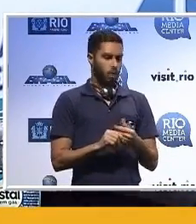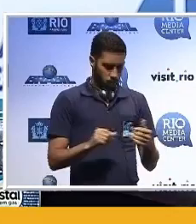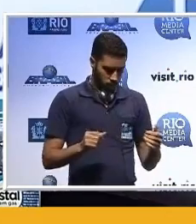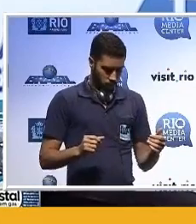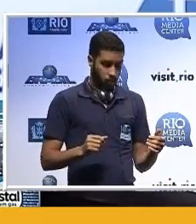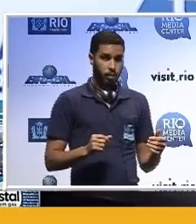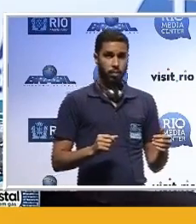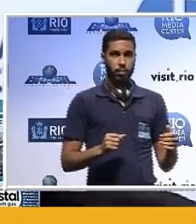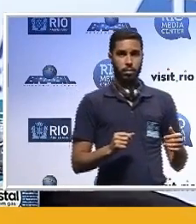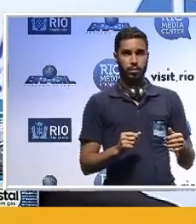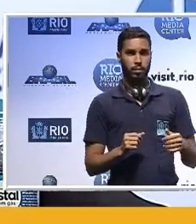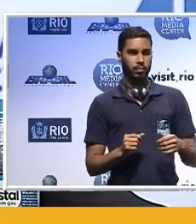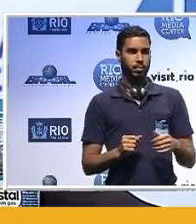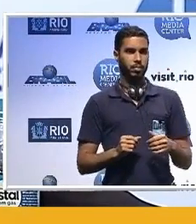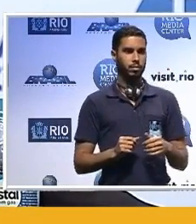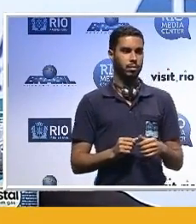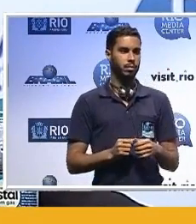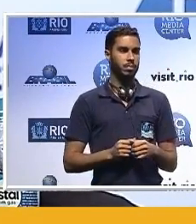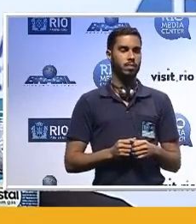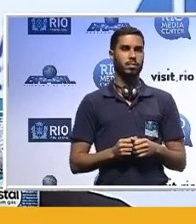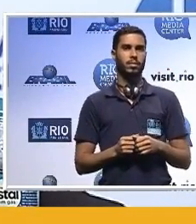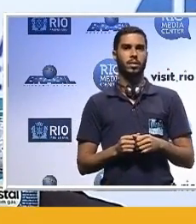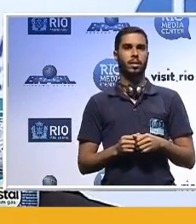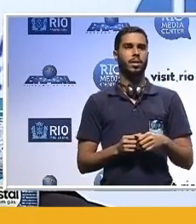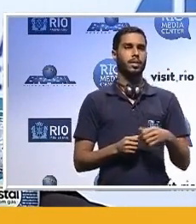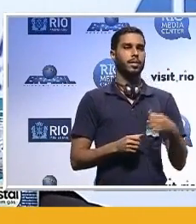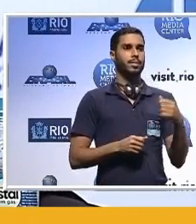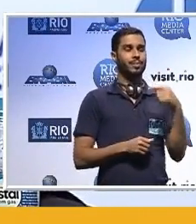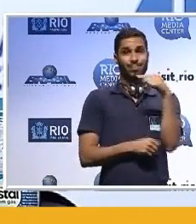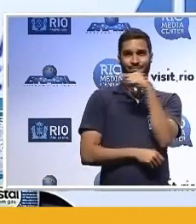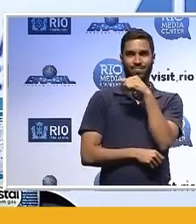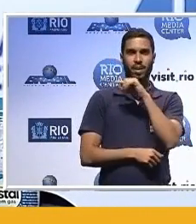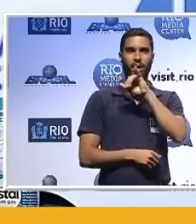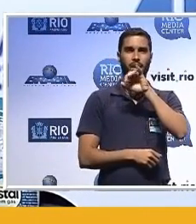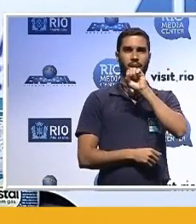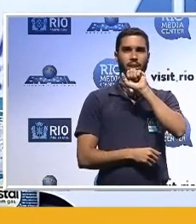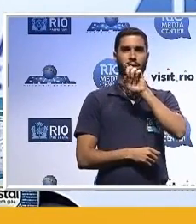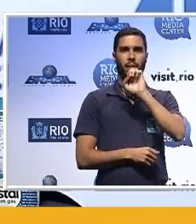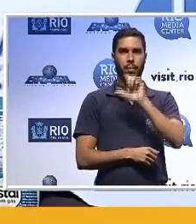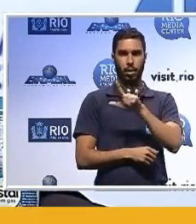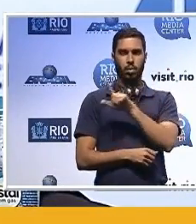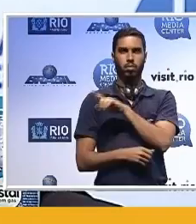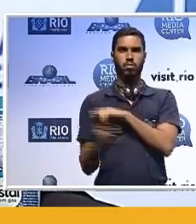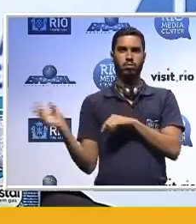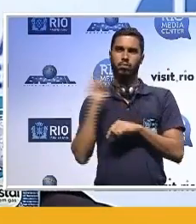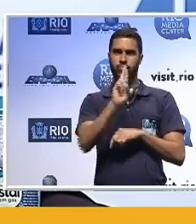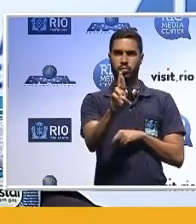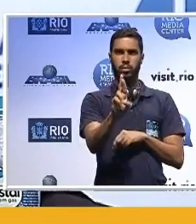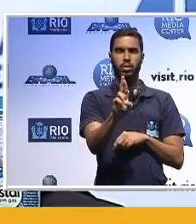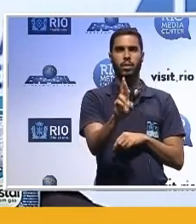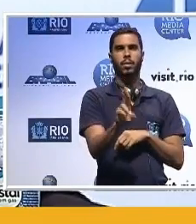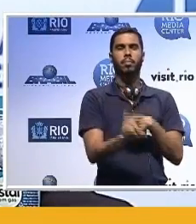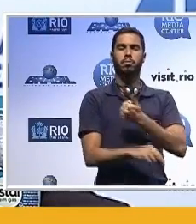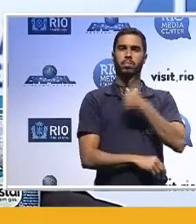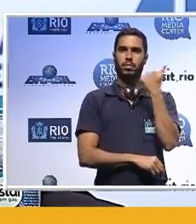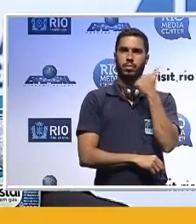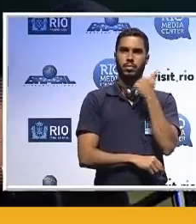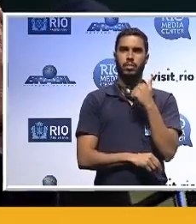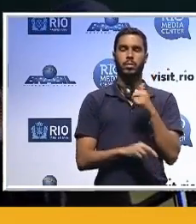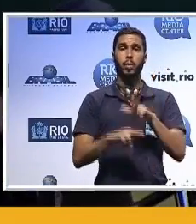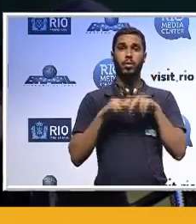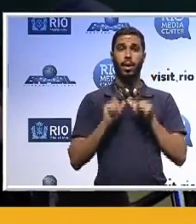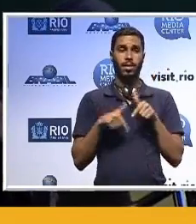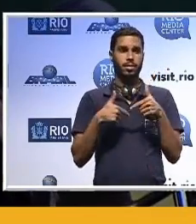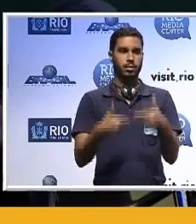Eu vou deixar a Isabel responder, que aí ela vai detalhar as ações que nós estamos